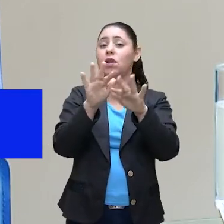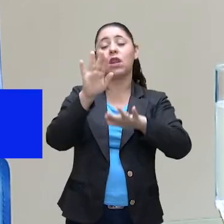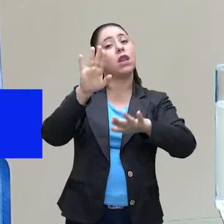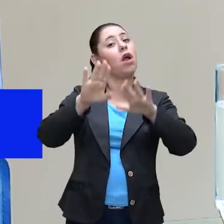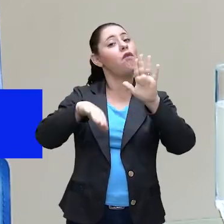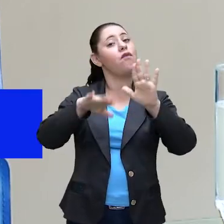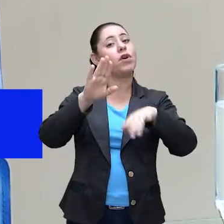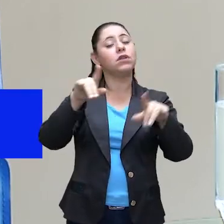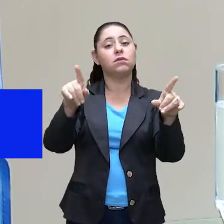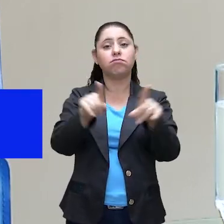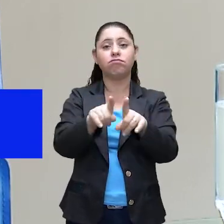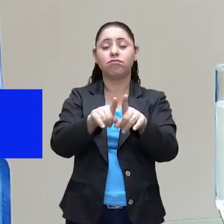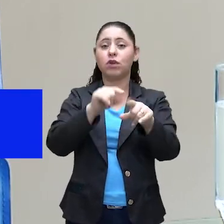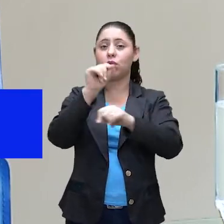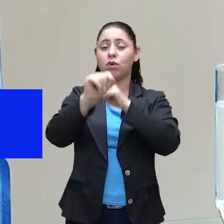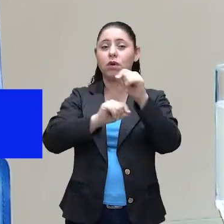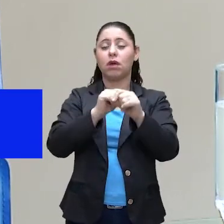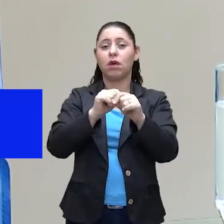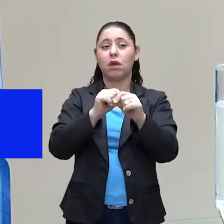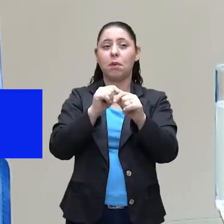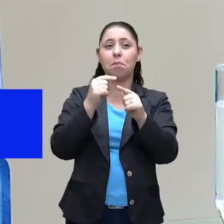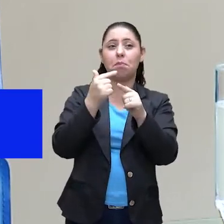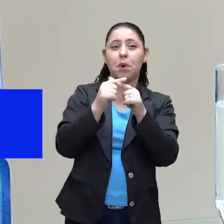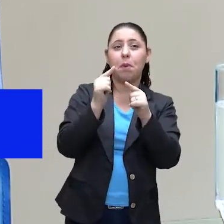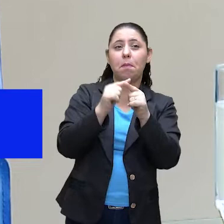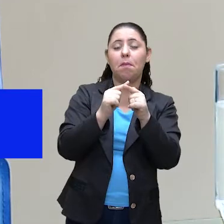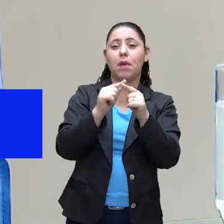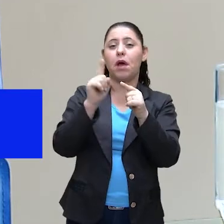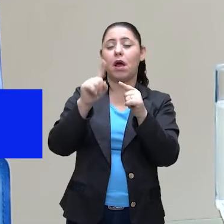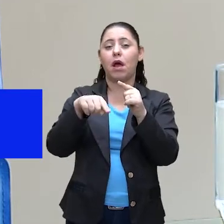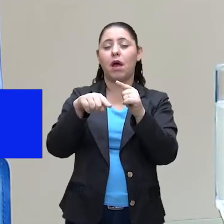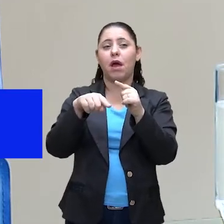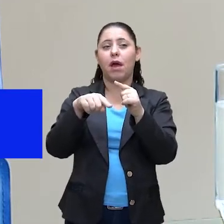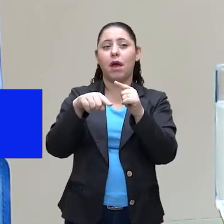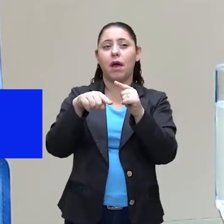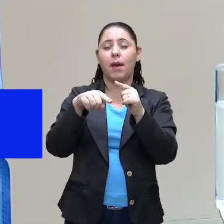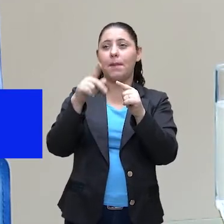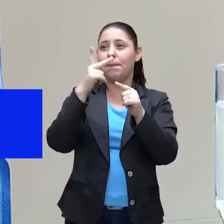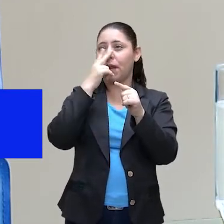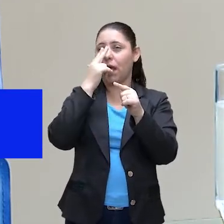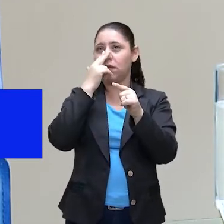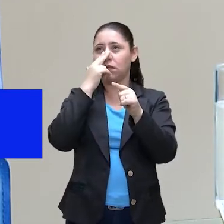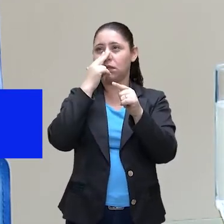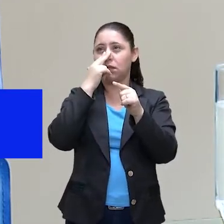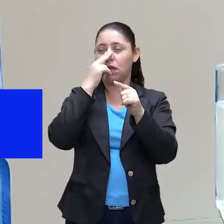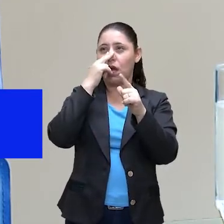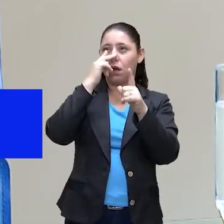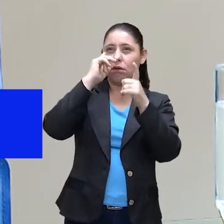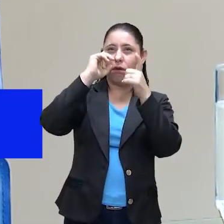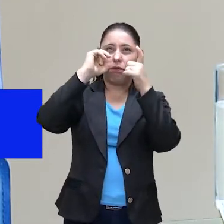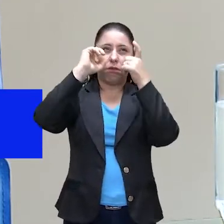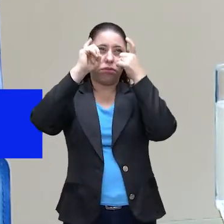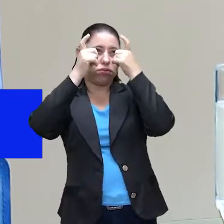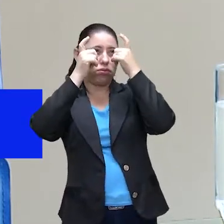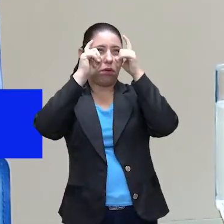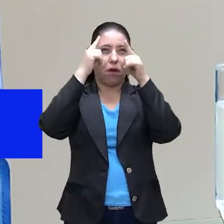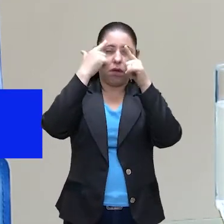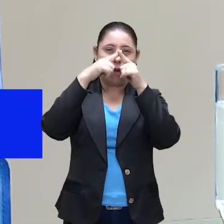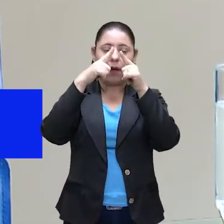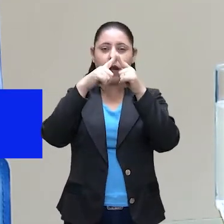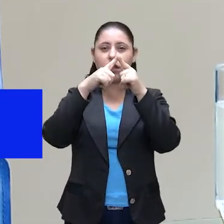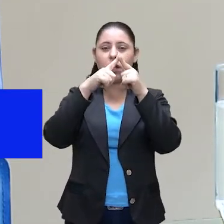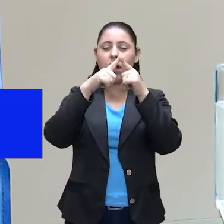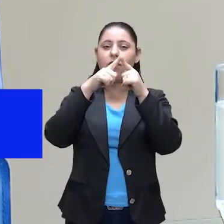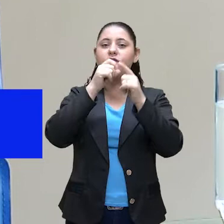talvez, transtornos de perda da capacidade no envelhecimento de manter a linguagem,